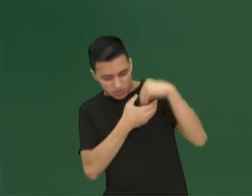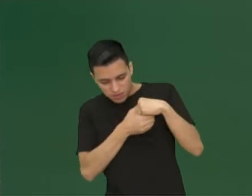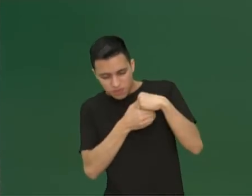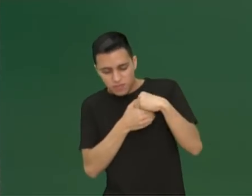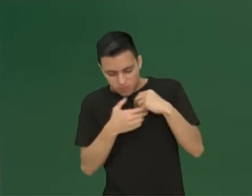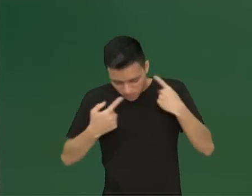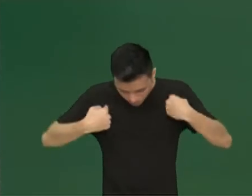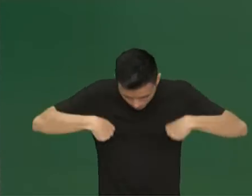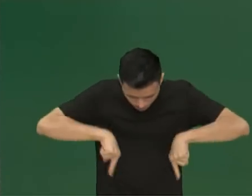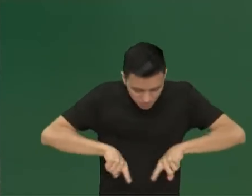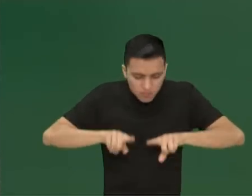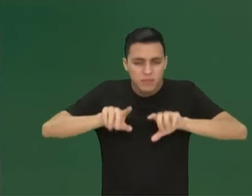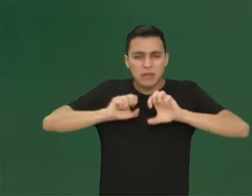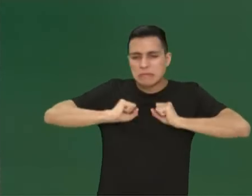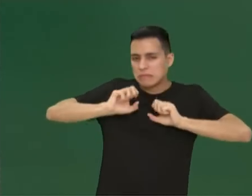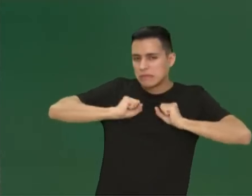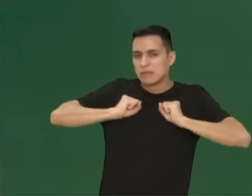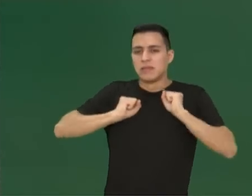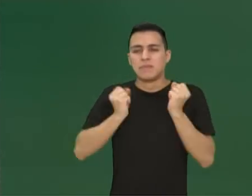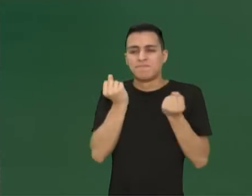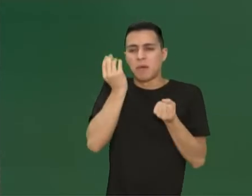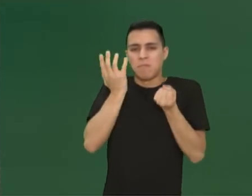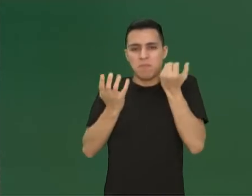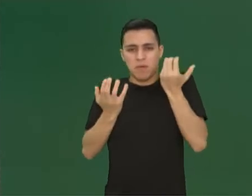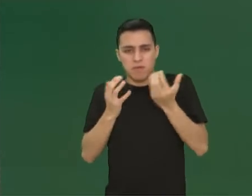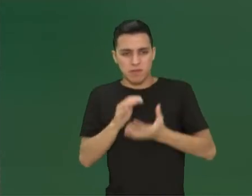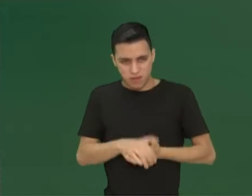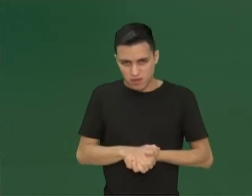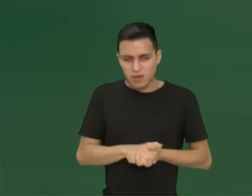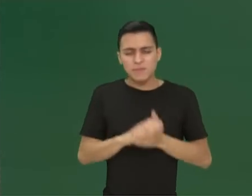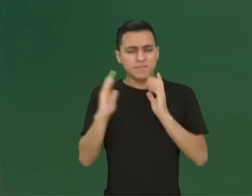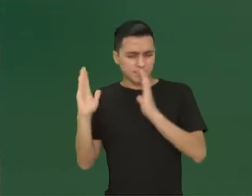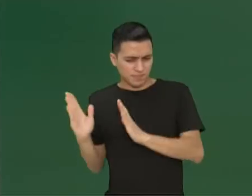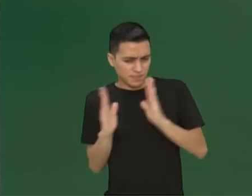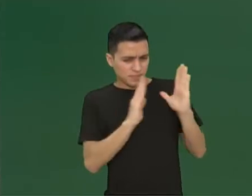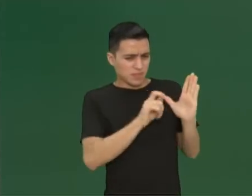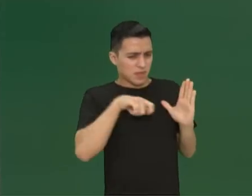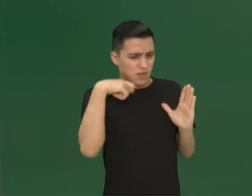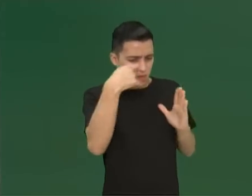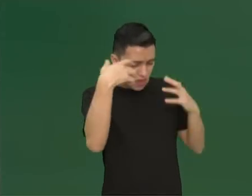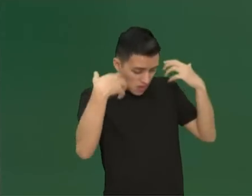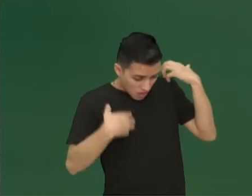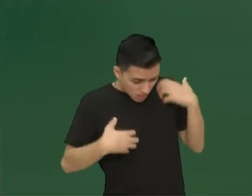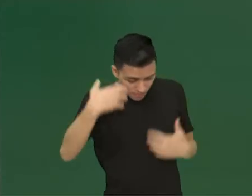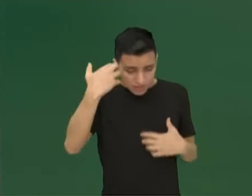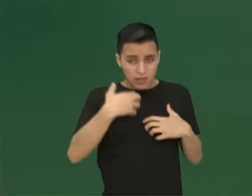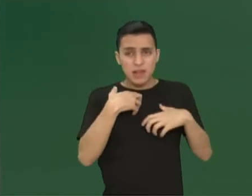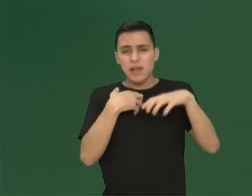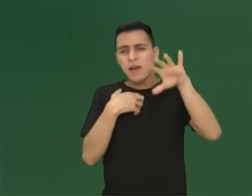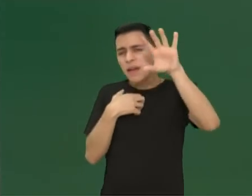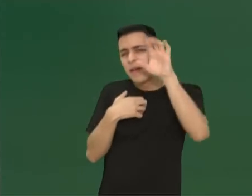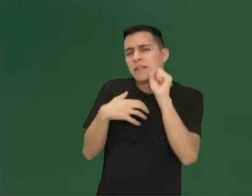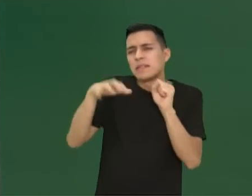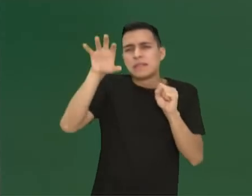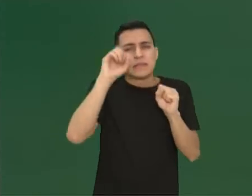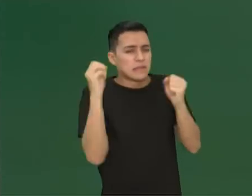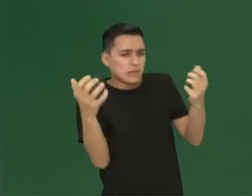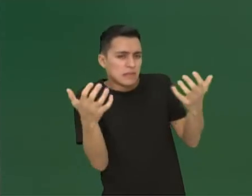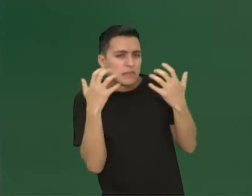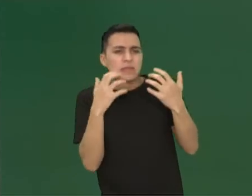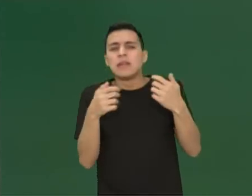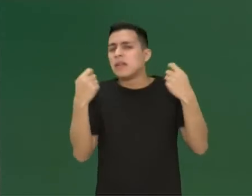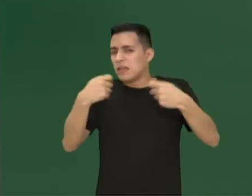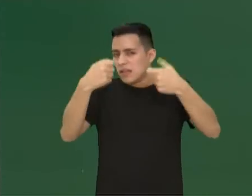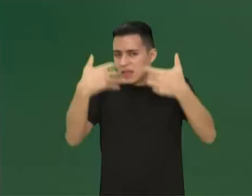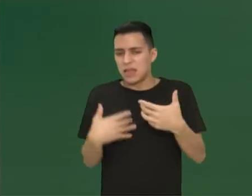internos dentro do nosso corpo. Já que a gente está falando de órgãos que recebem esses estímulos, a gente tem que falar